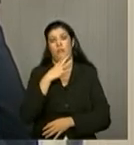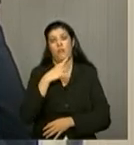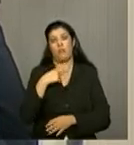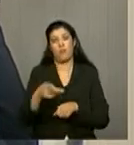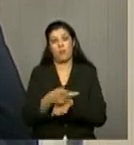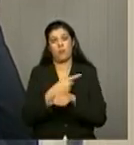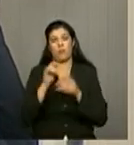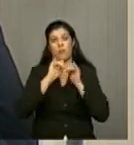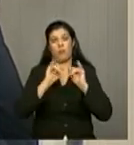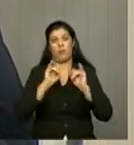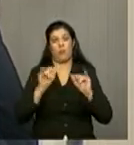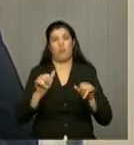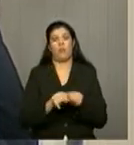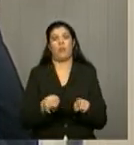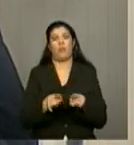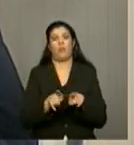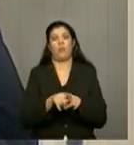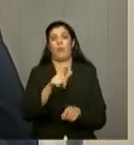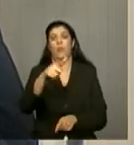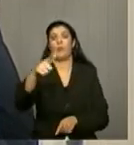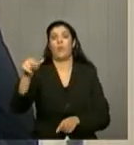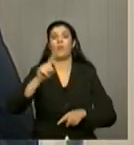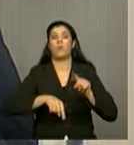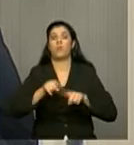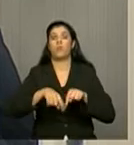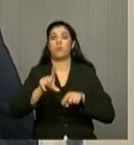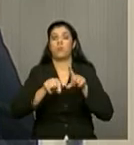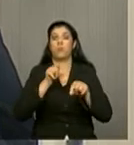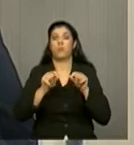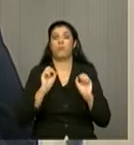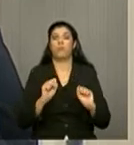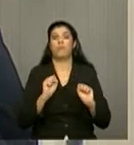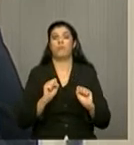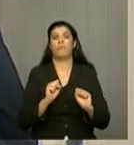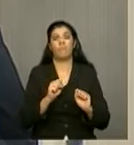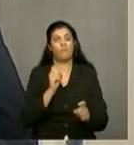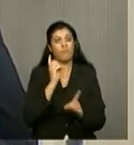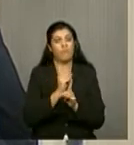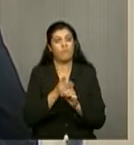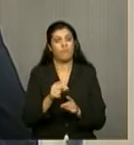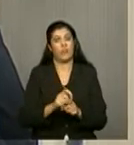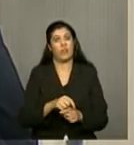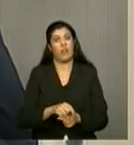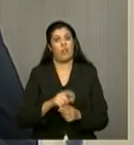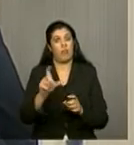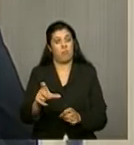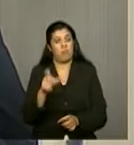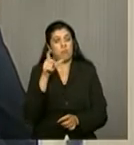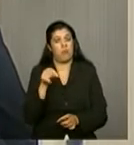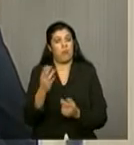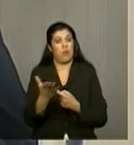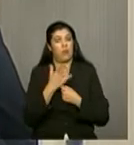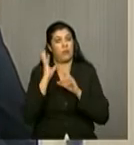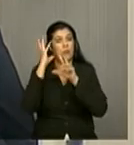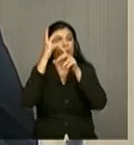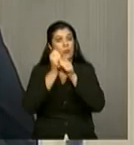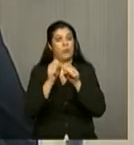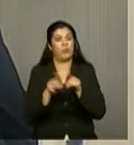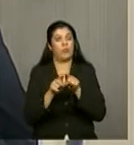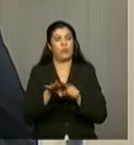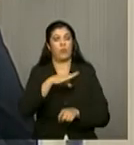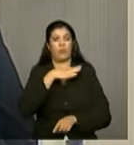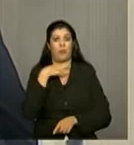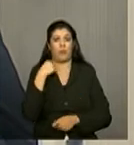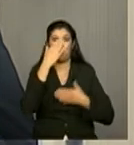informação da boca de outros materiais que podem ser evidências que pensa conclusivos relação com a